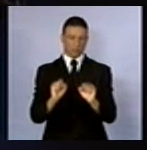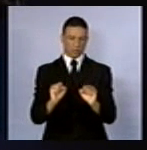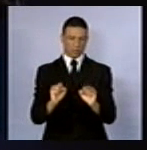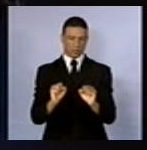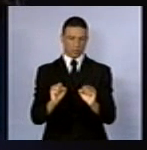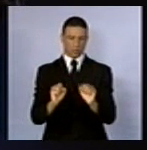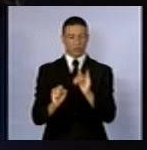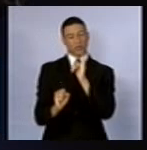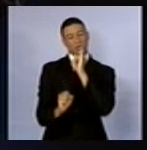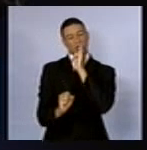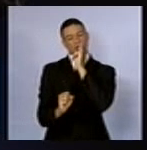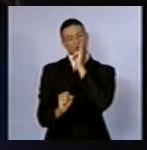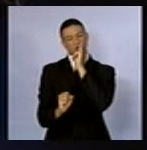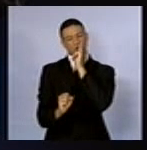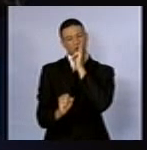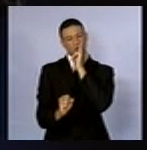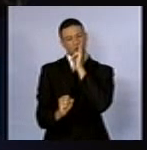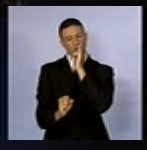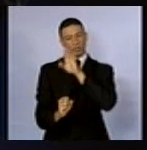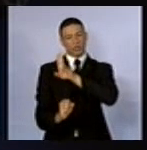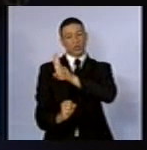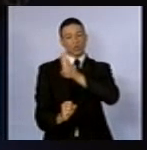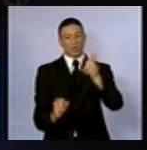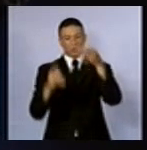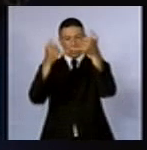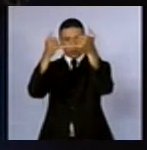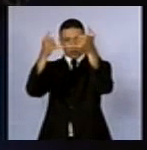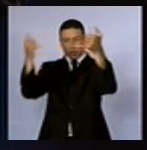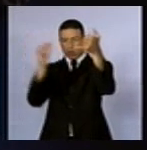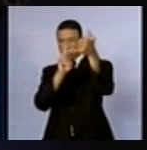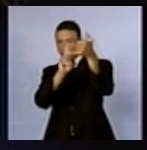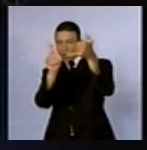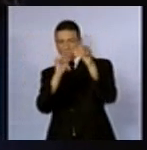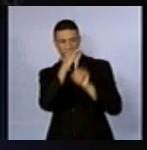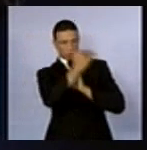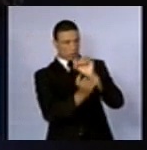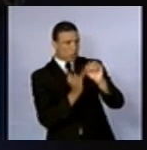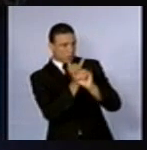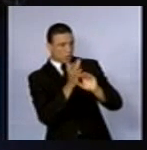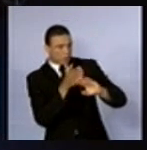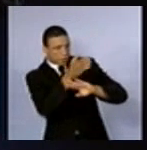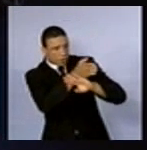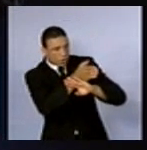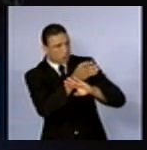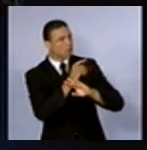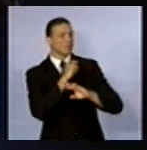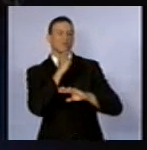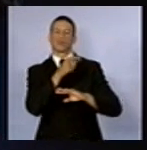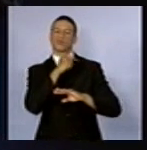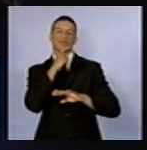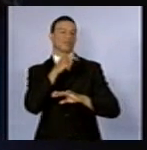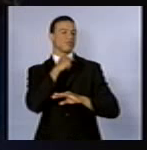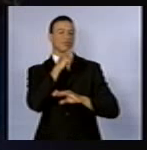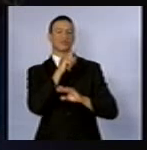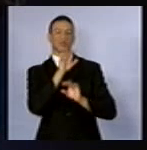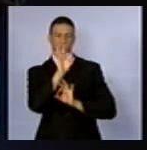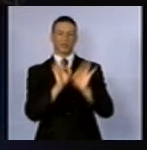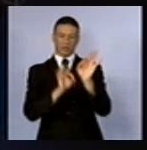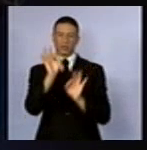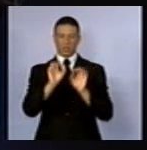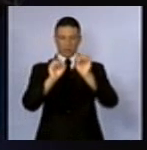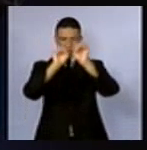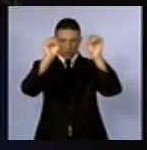pode ser feita ainda pelo nome da linha ainda ainda não a gente tá tentando desenvolver melhor esse site para ele